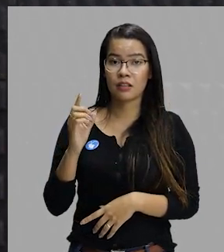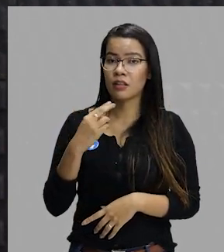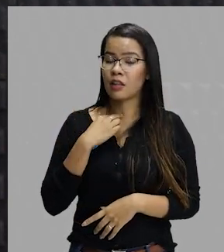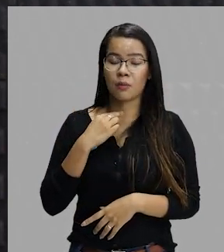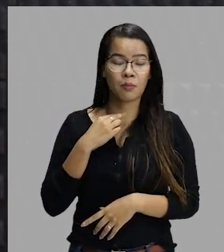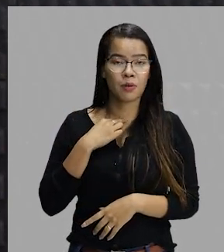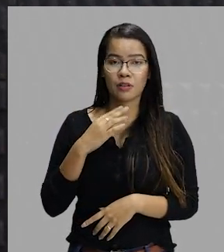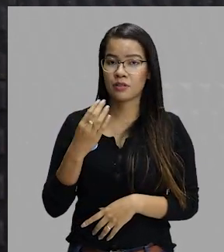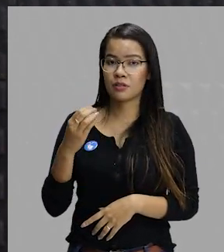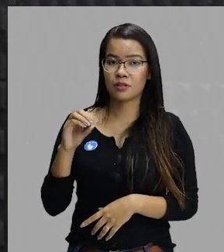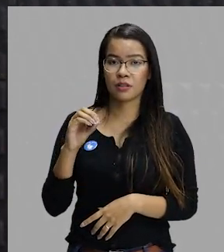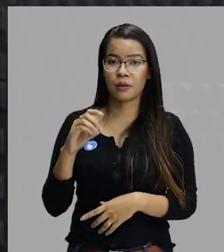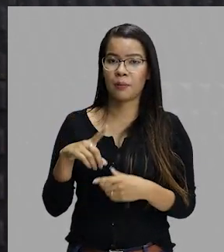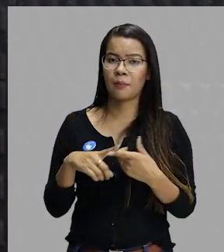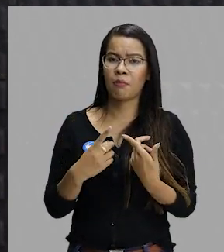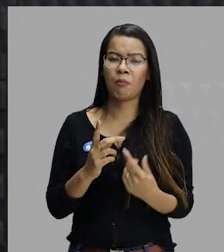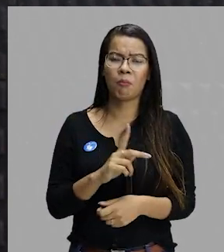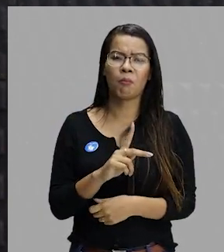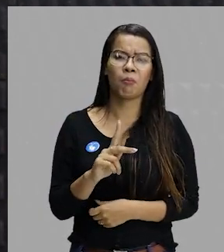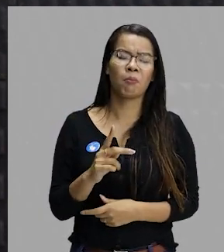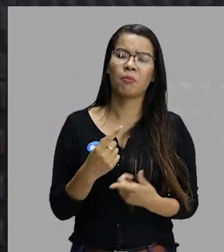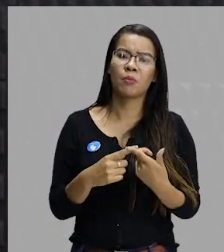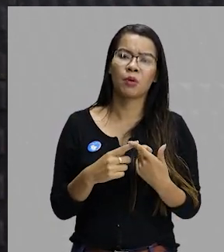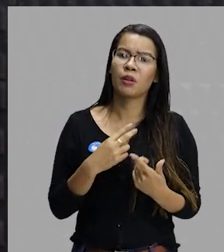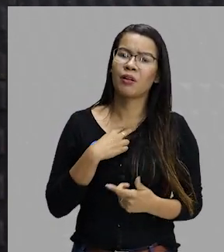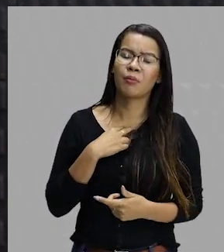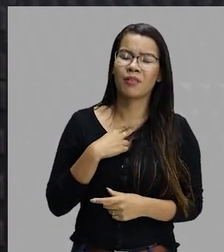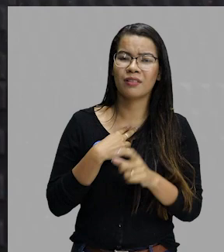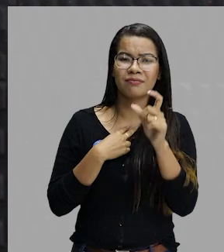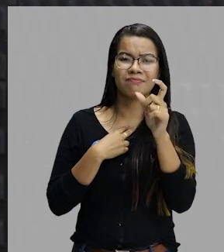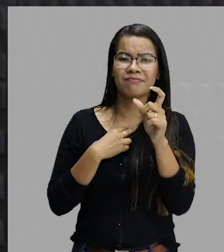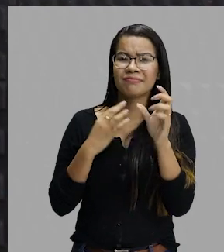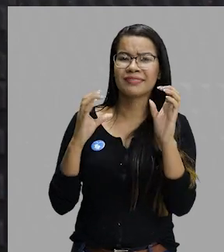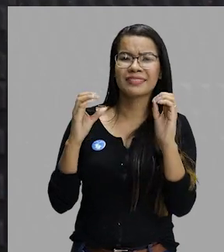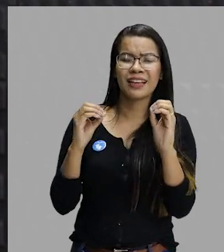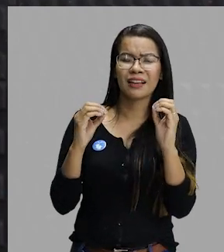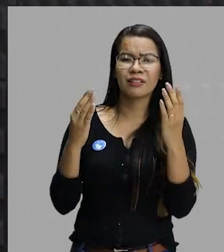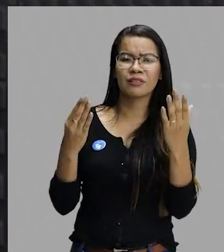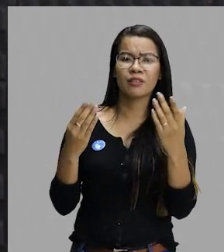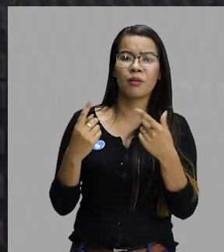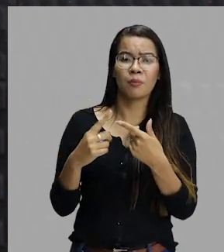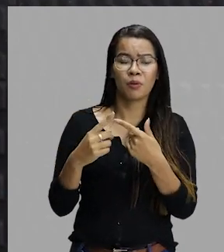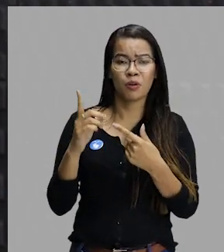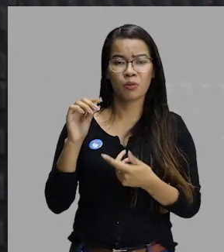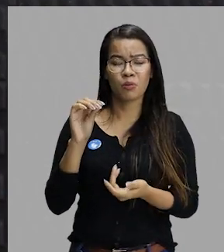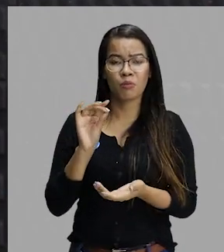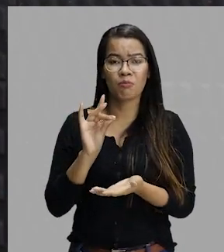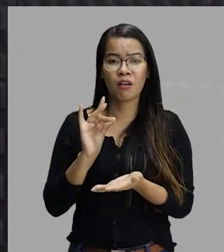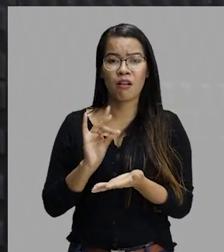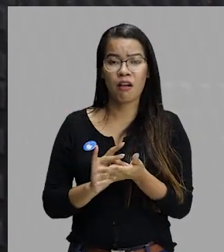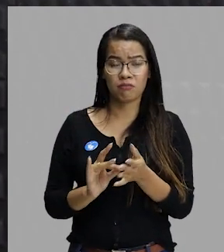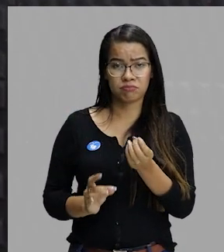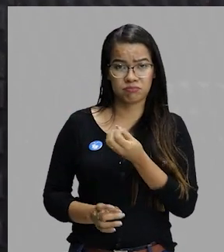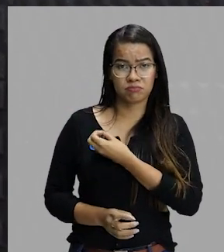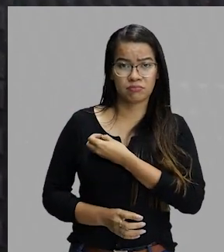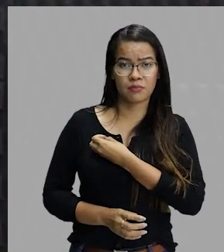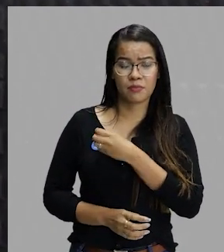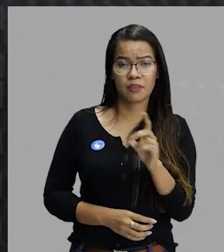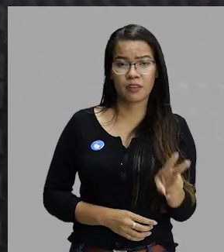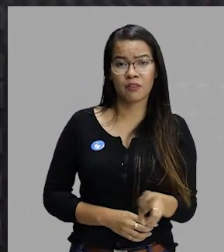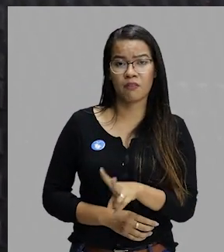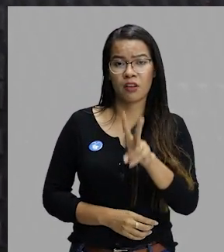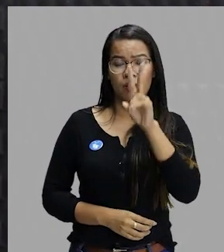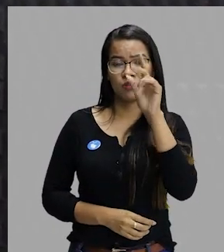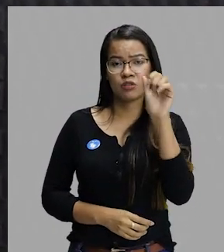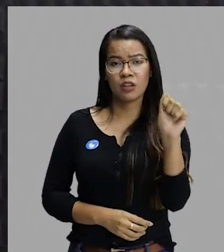zero. Ah, professor, por que esse a não pode ser zero? Esse é um número real. A gente vai botar exemplos que a gente vai destacar que é um valor de a. Por que ele